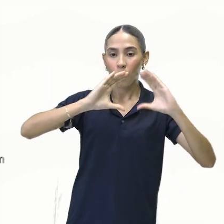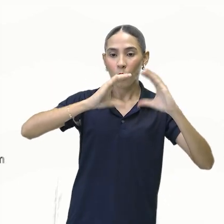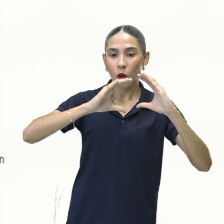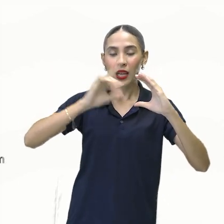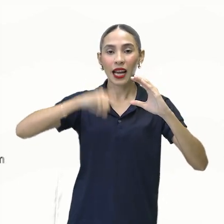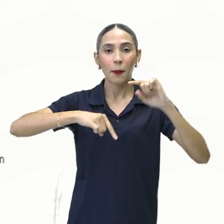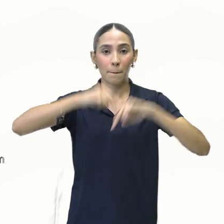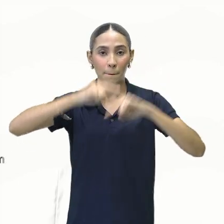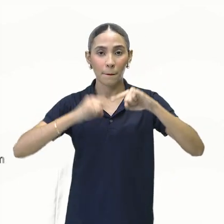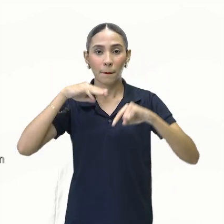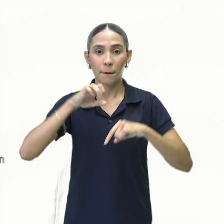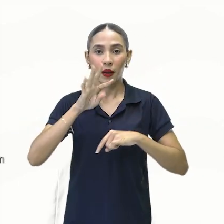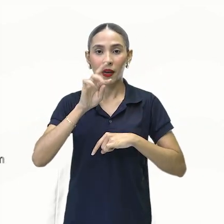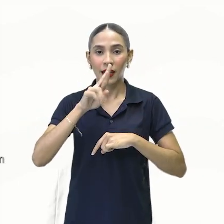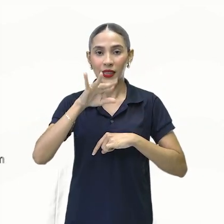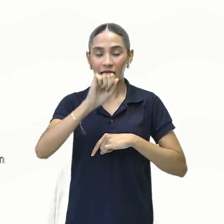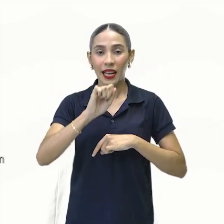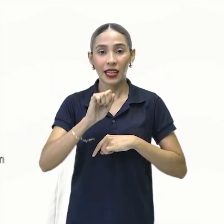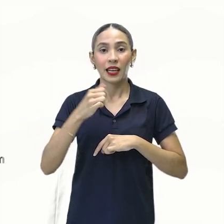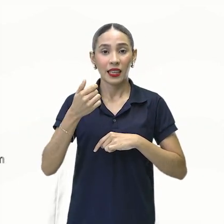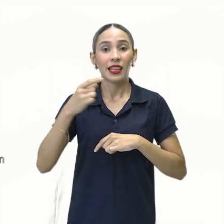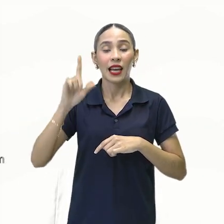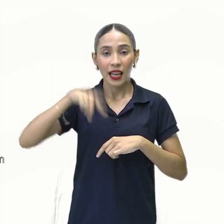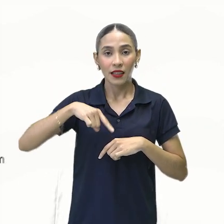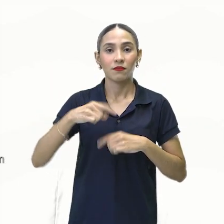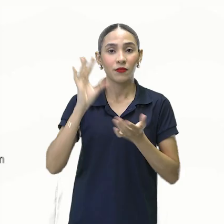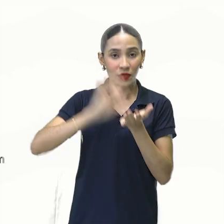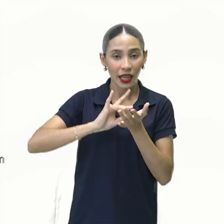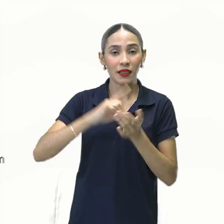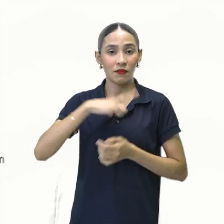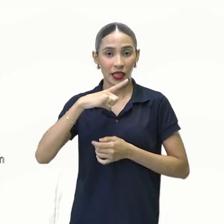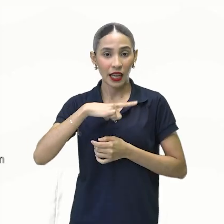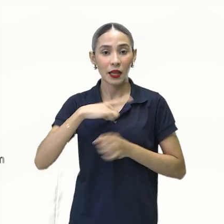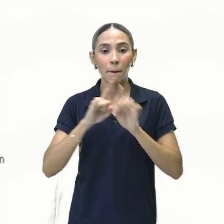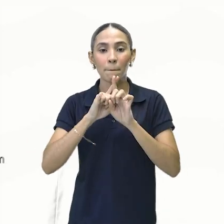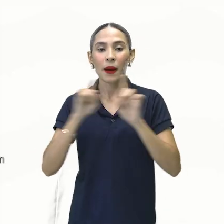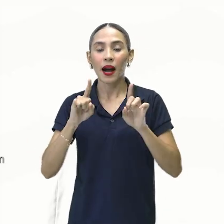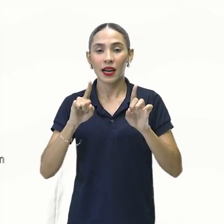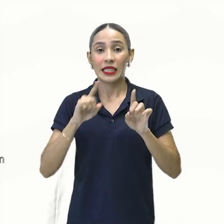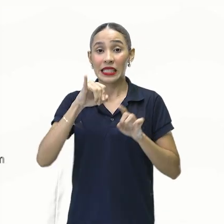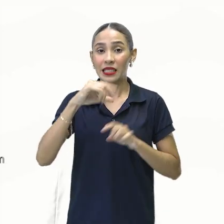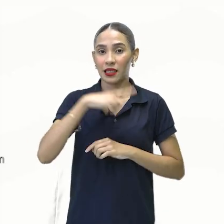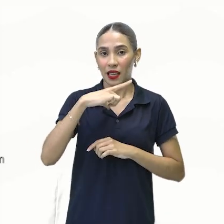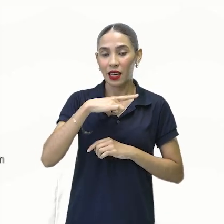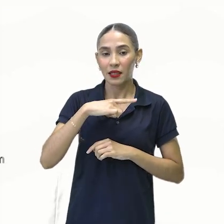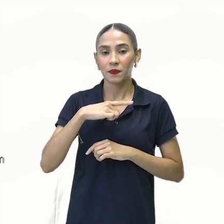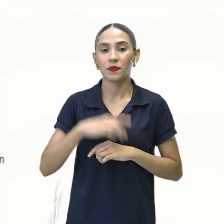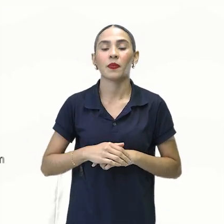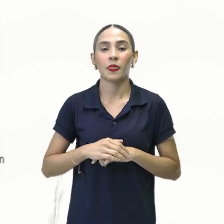aquela matéria, ela é o objeto que existe. Mas essa coisa que existe,